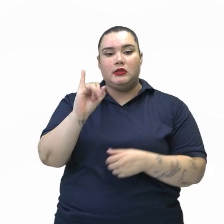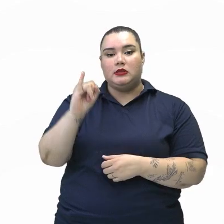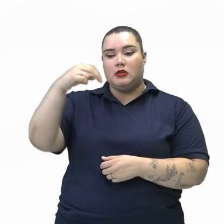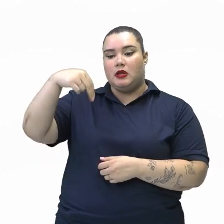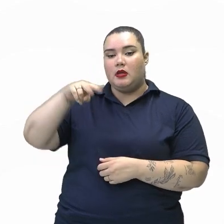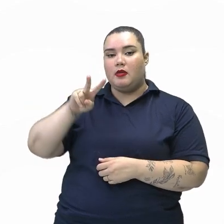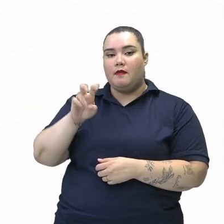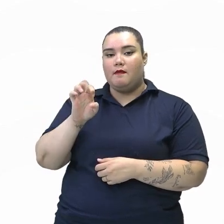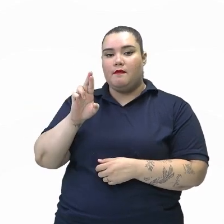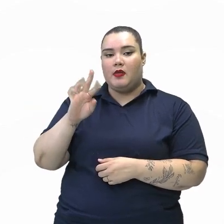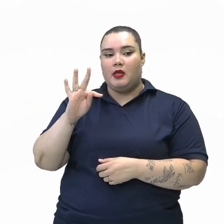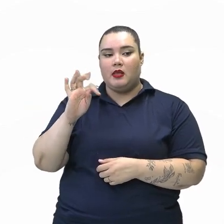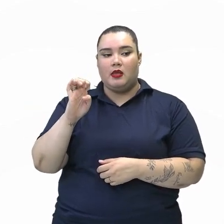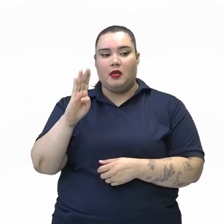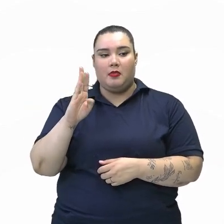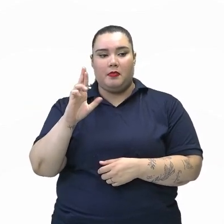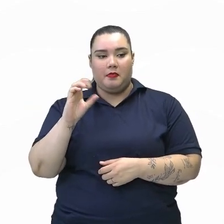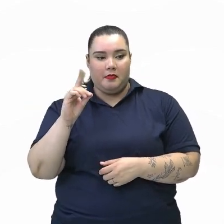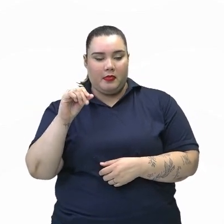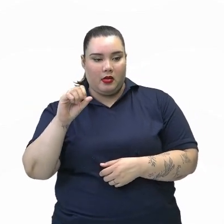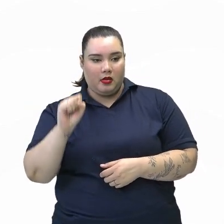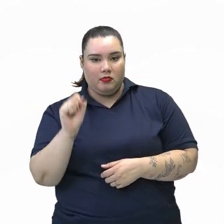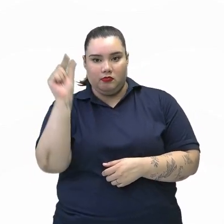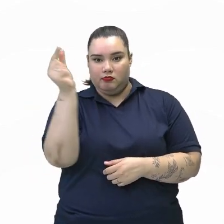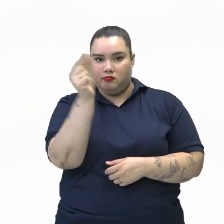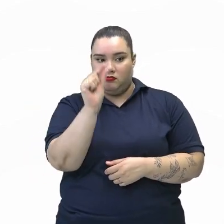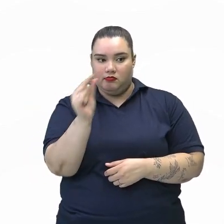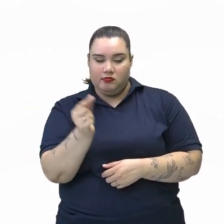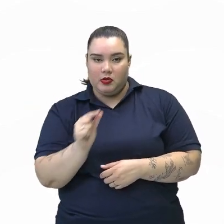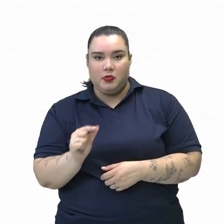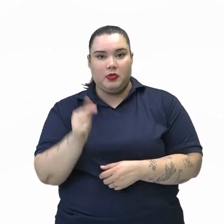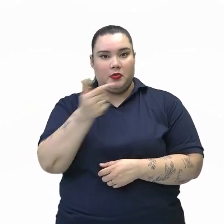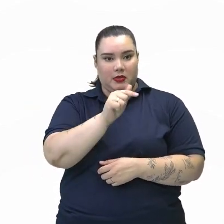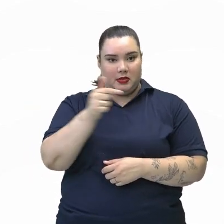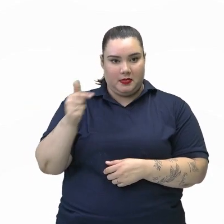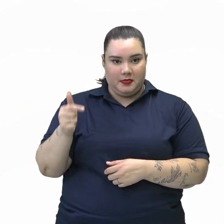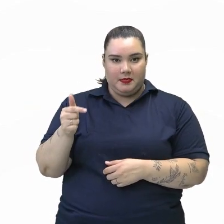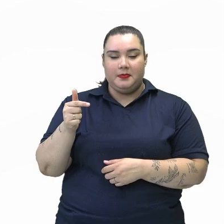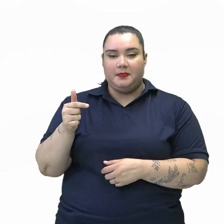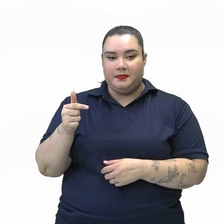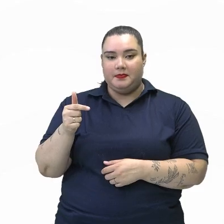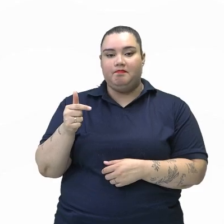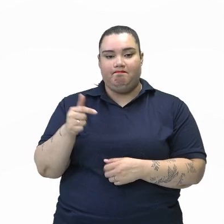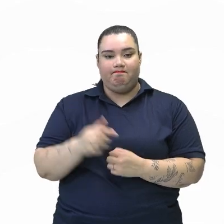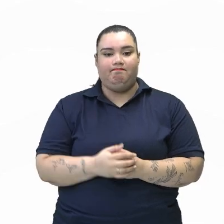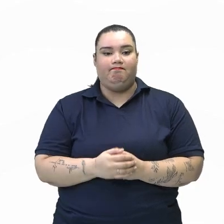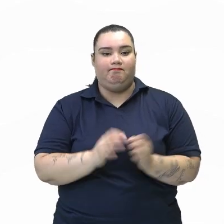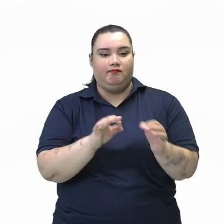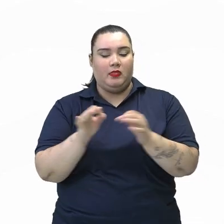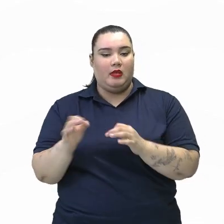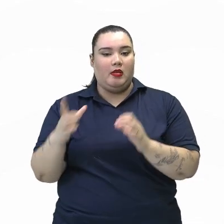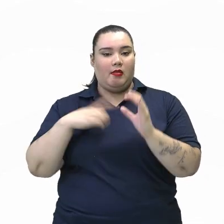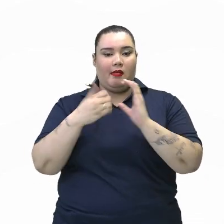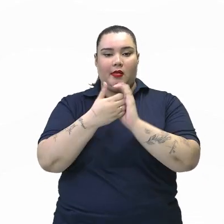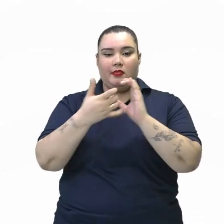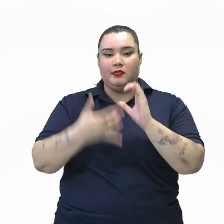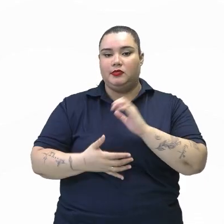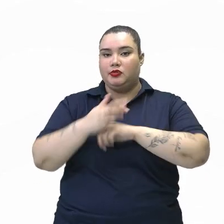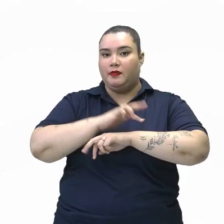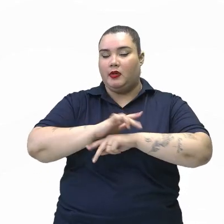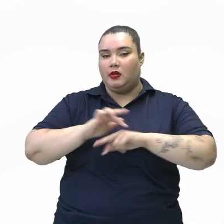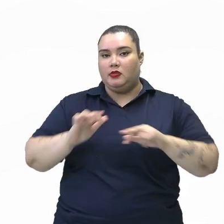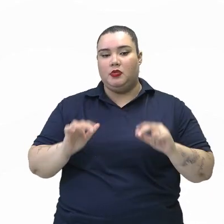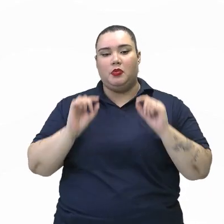os animais invertebrados, eles são representados por inúmeros filos, com características bem